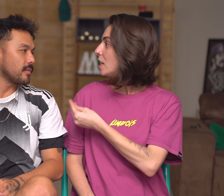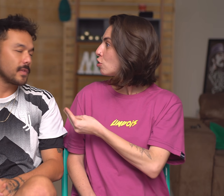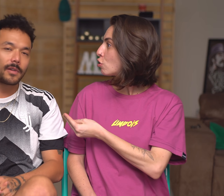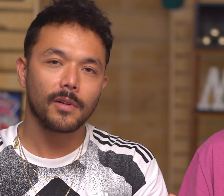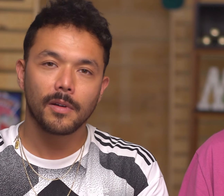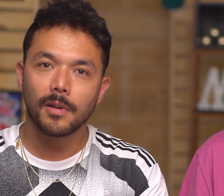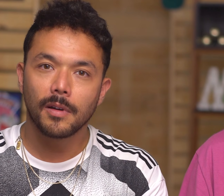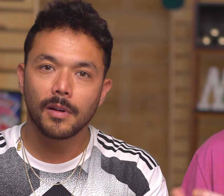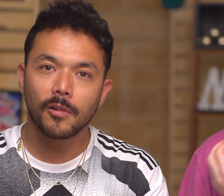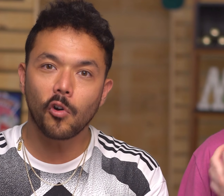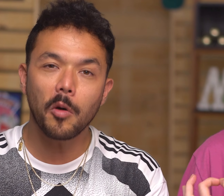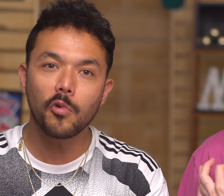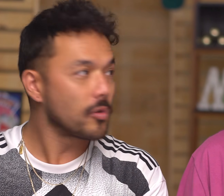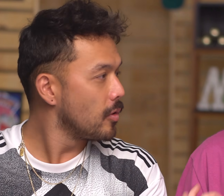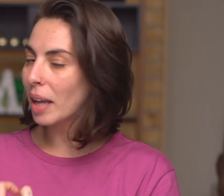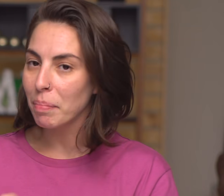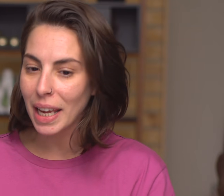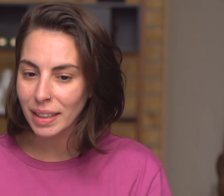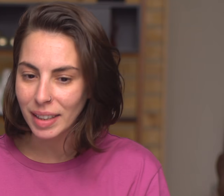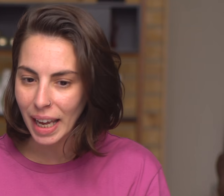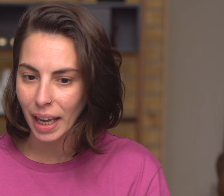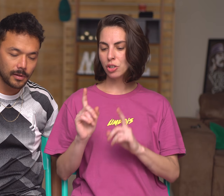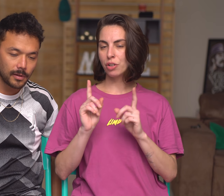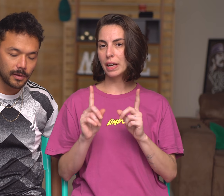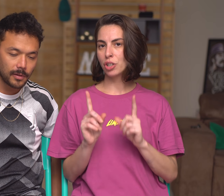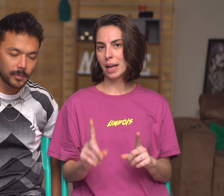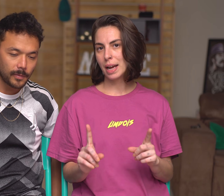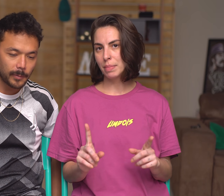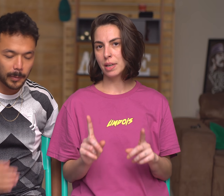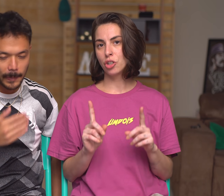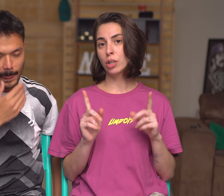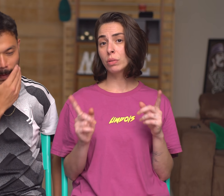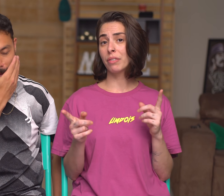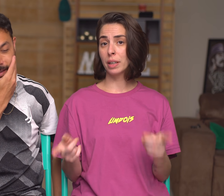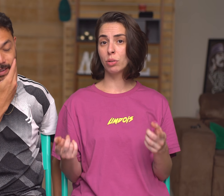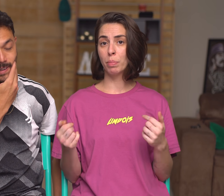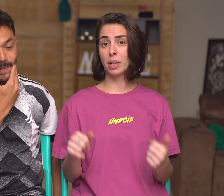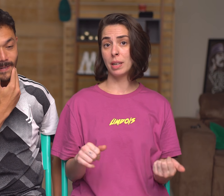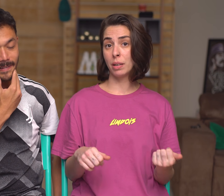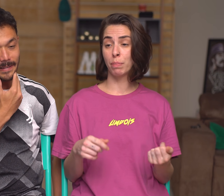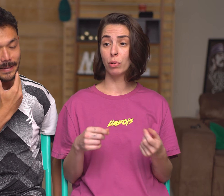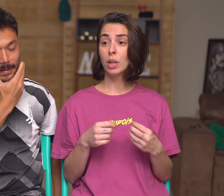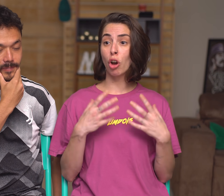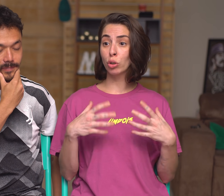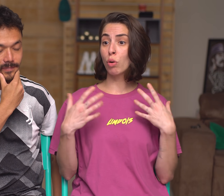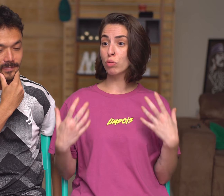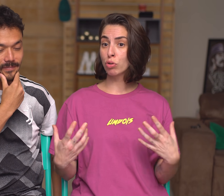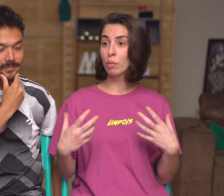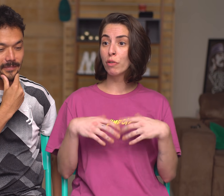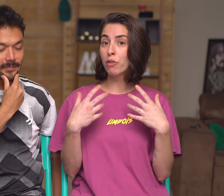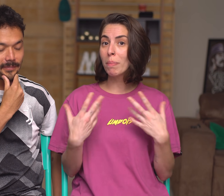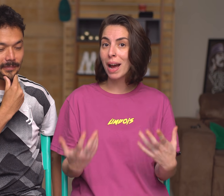materno. Isso! Como? Exatamente! Quando a gente fala de cannabis, a gente não tá falando, por exemplo, só